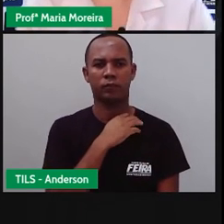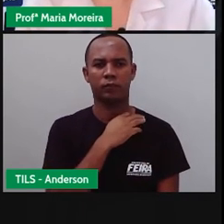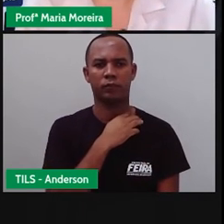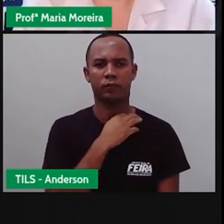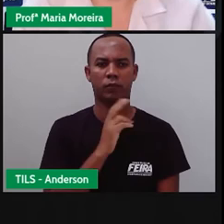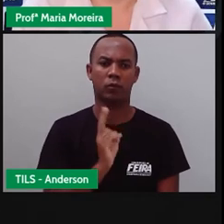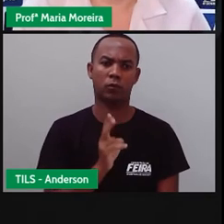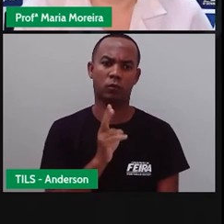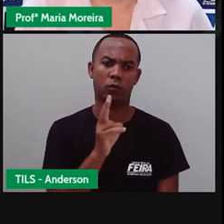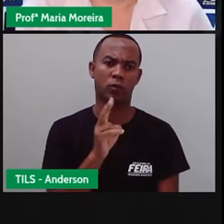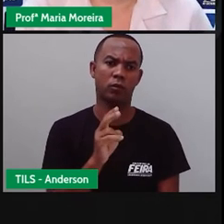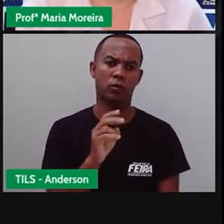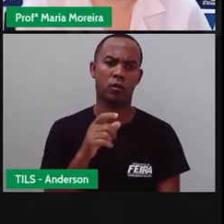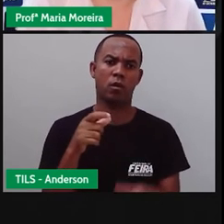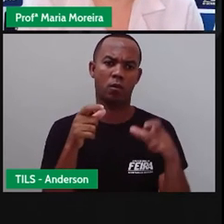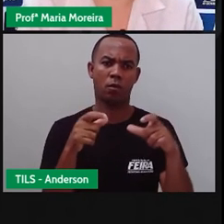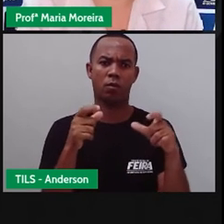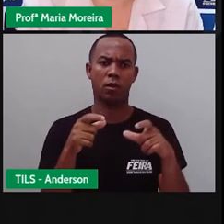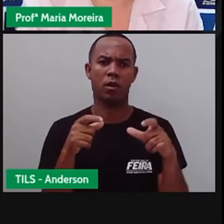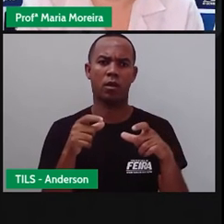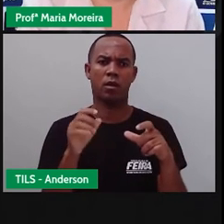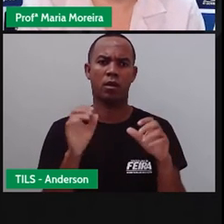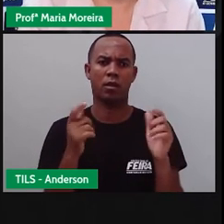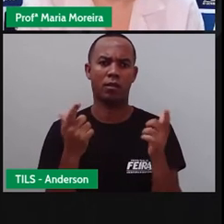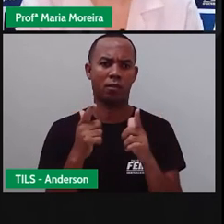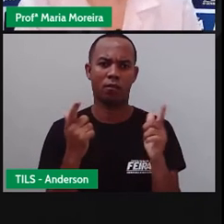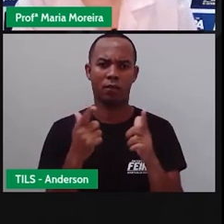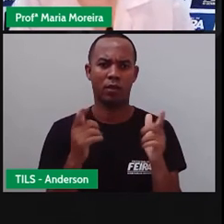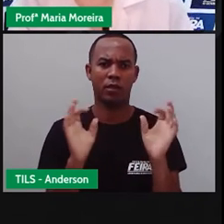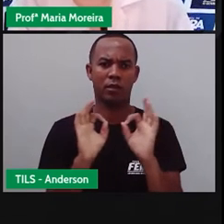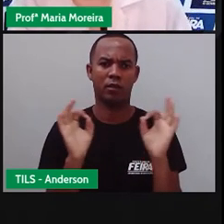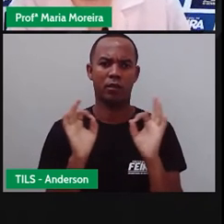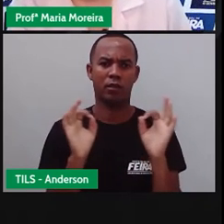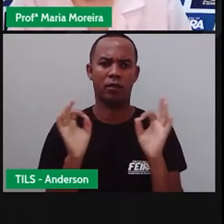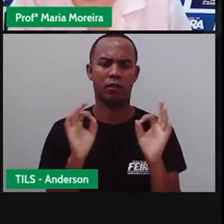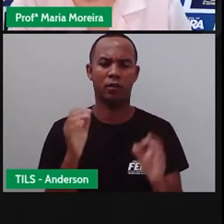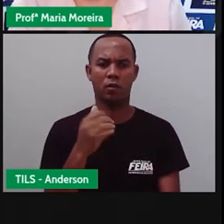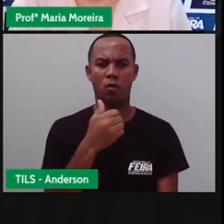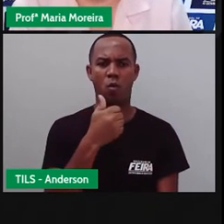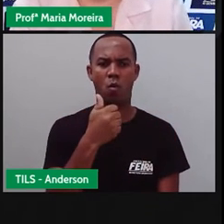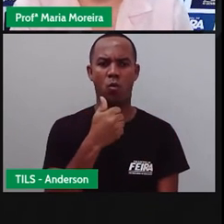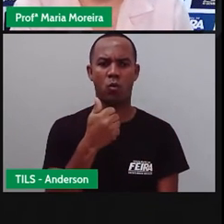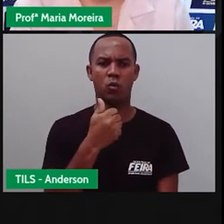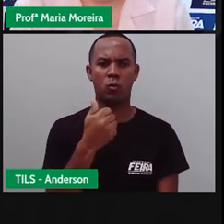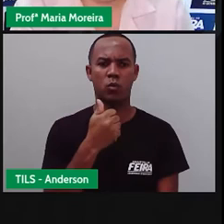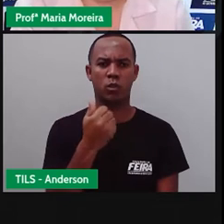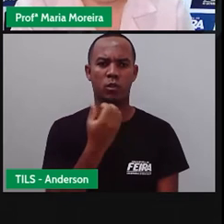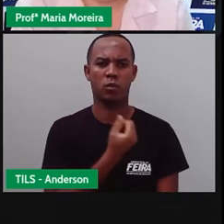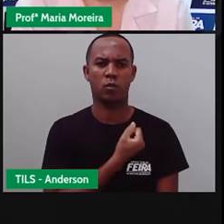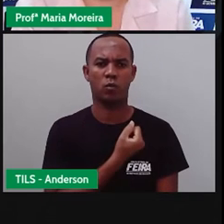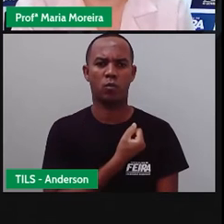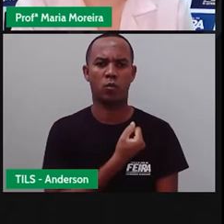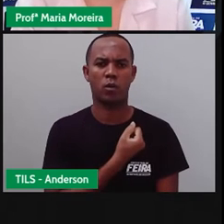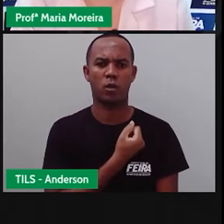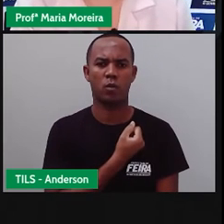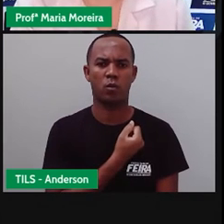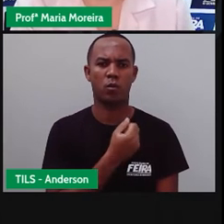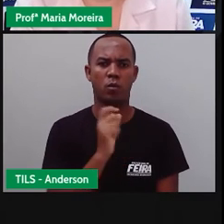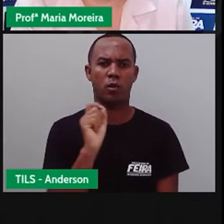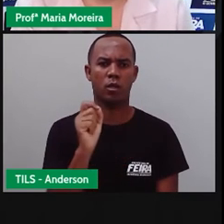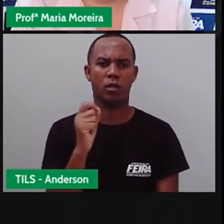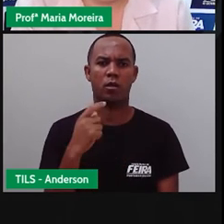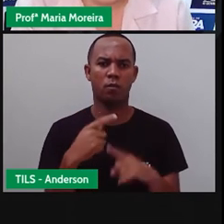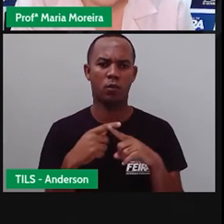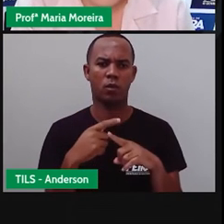e Vou permitir que esse lugar que fica espaço porque eu não tenho mais desenho se fosse 11 eu irei colocar o número um aqui embaixo né